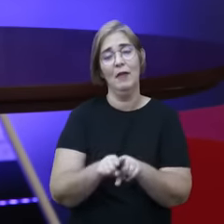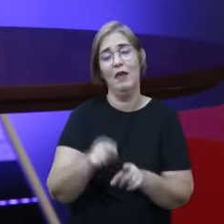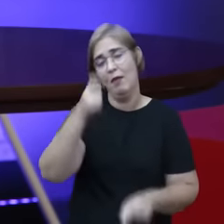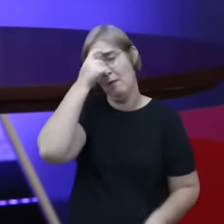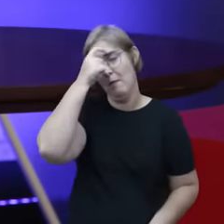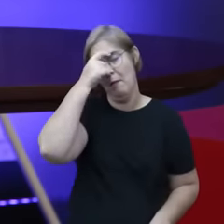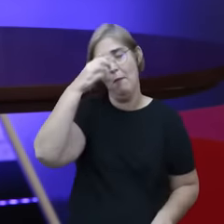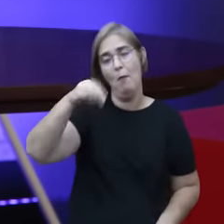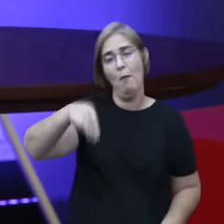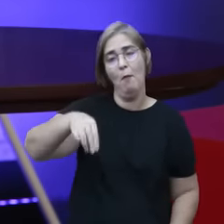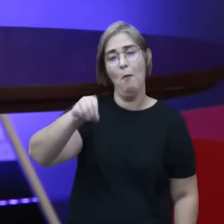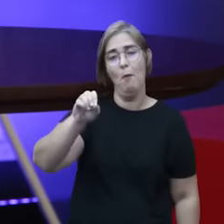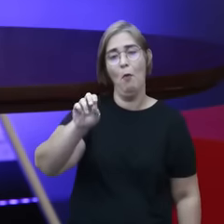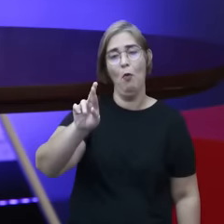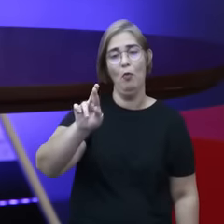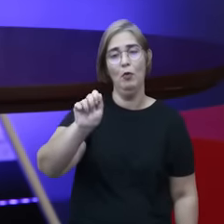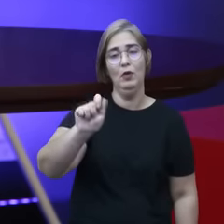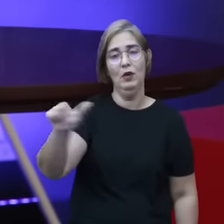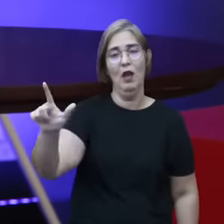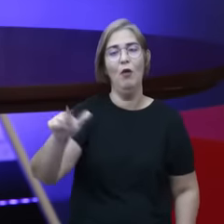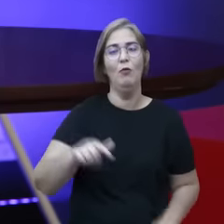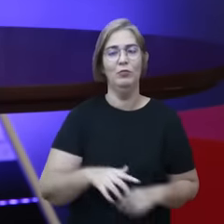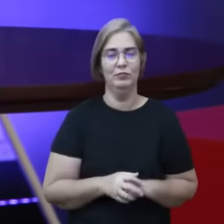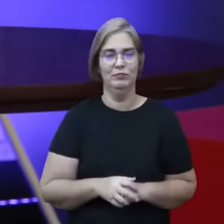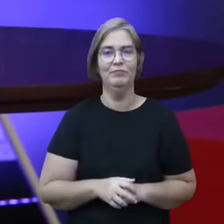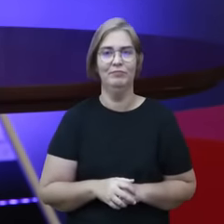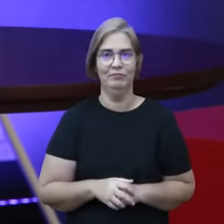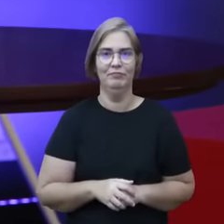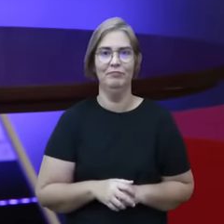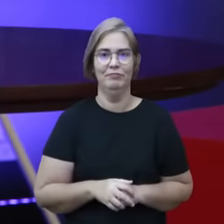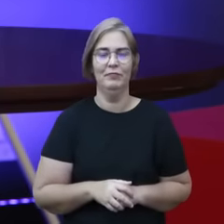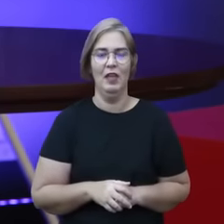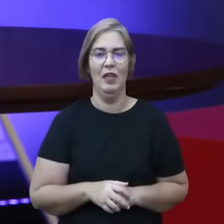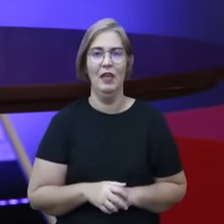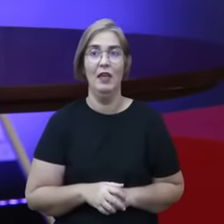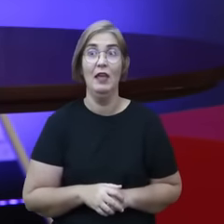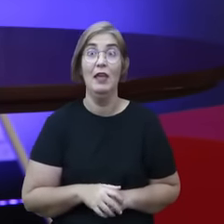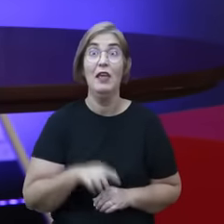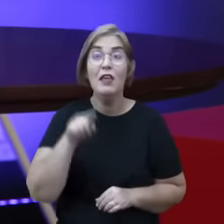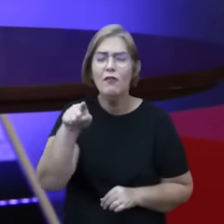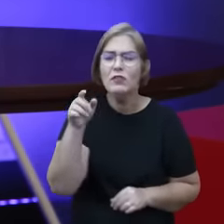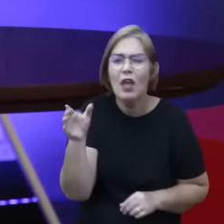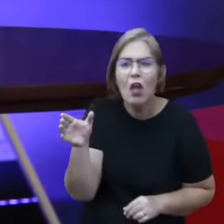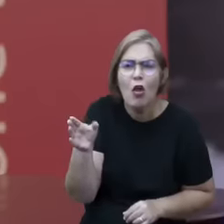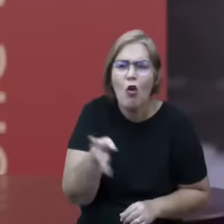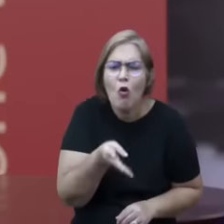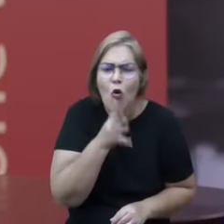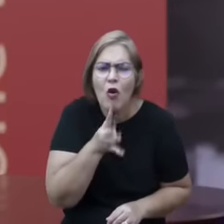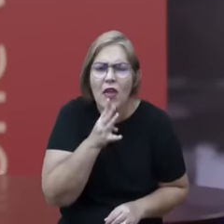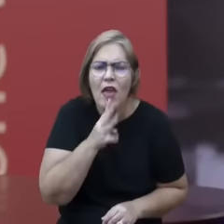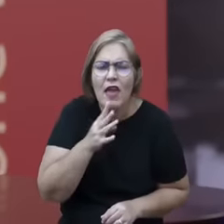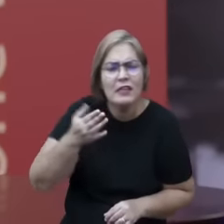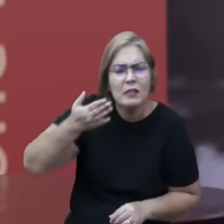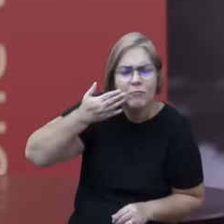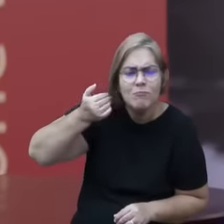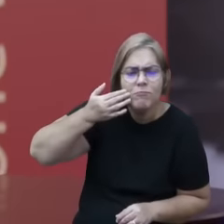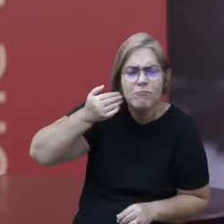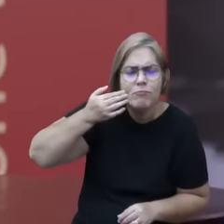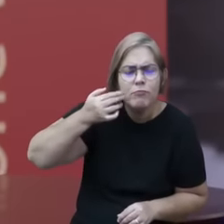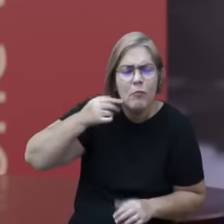E, e, e finalmente o próprio mergulho nessa existência absurda nos coloca já diante de uma